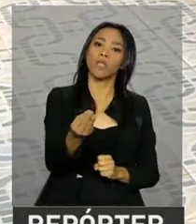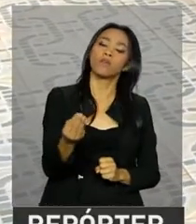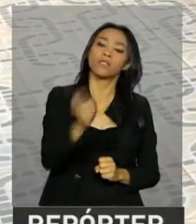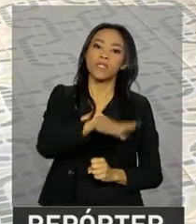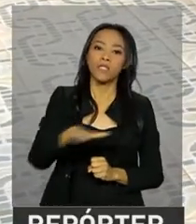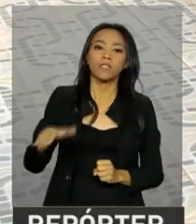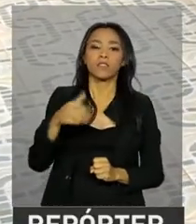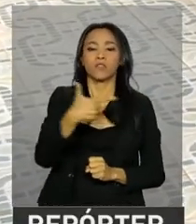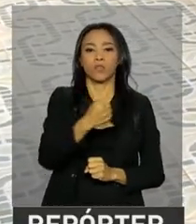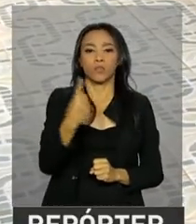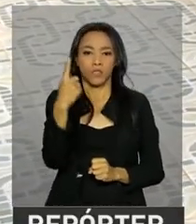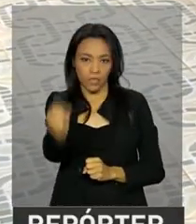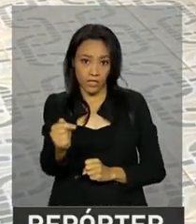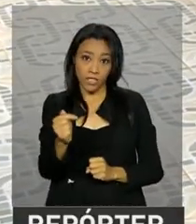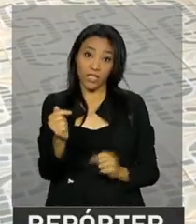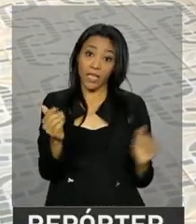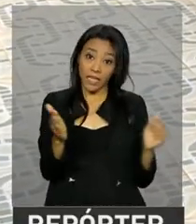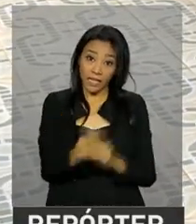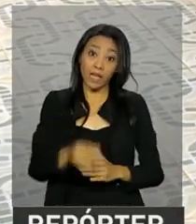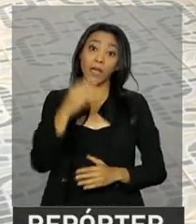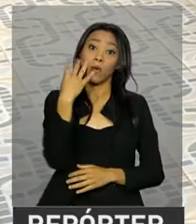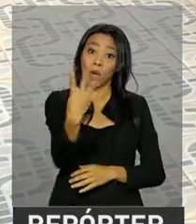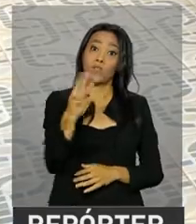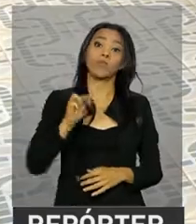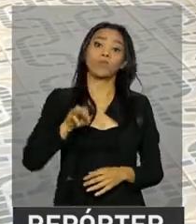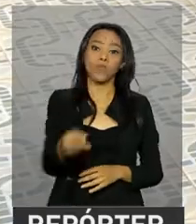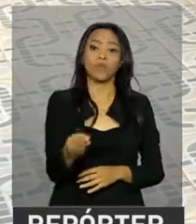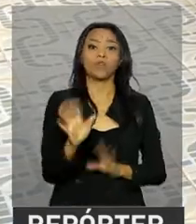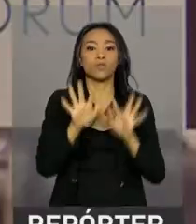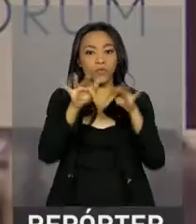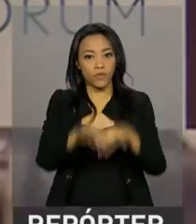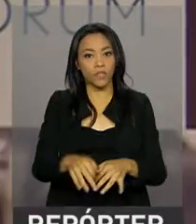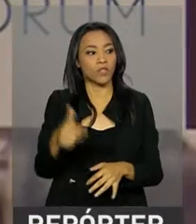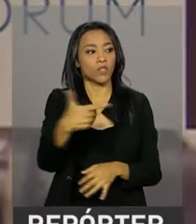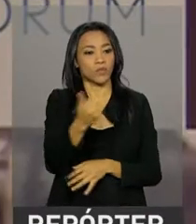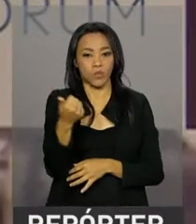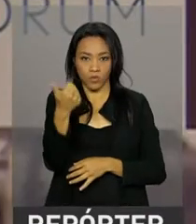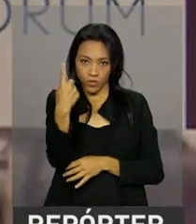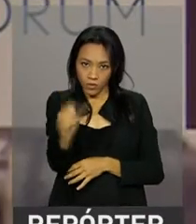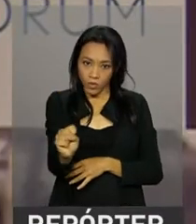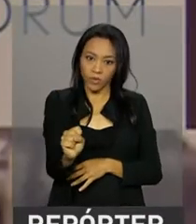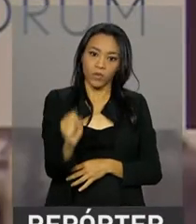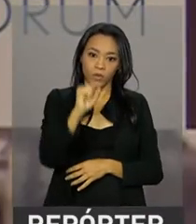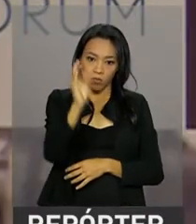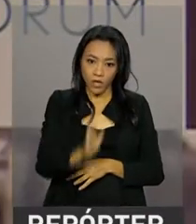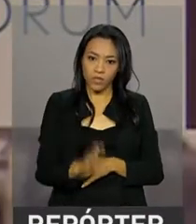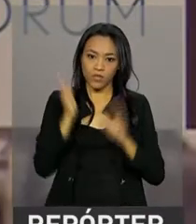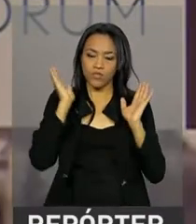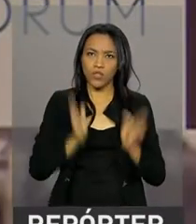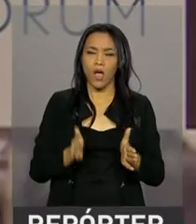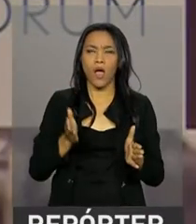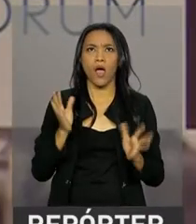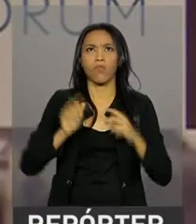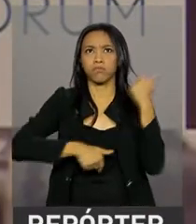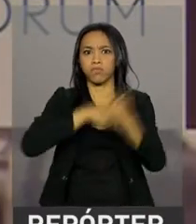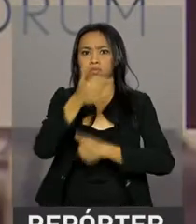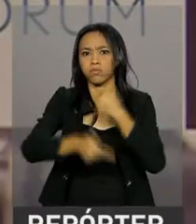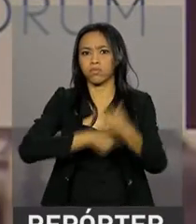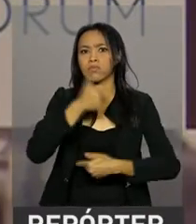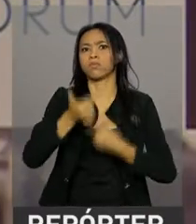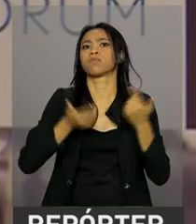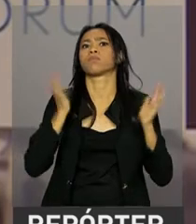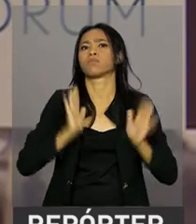e até 4 milhões ao final de 2018 no brasil já percorremos um longo caminho para assegurar